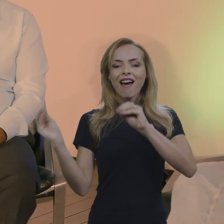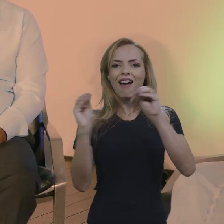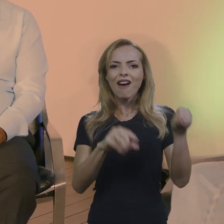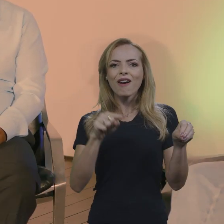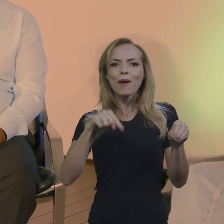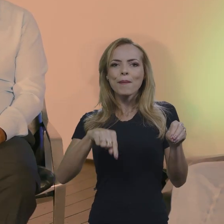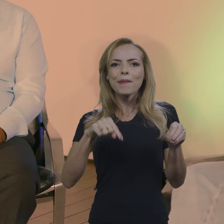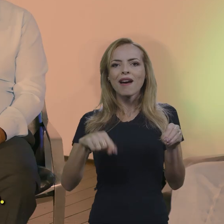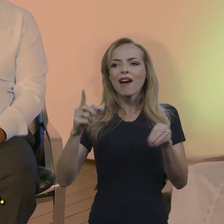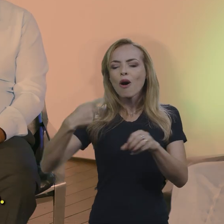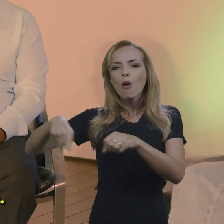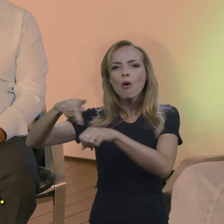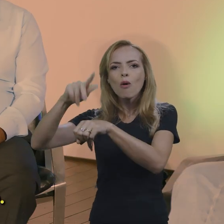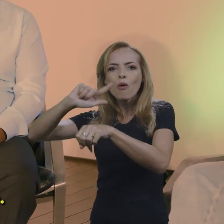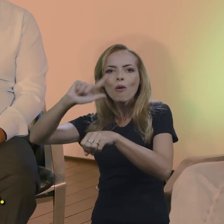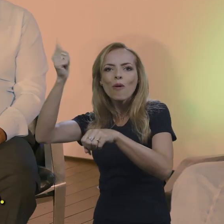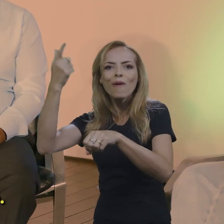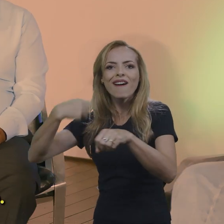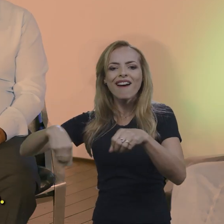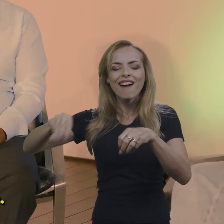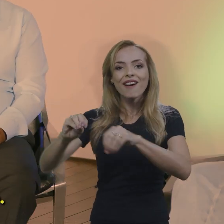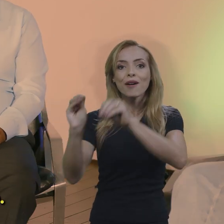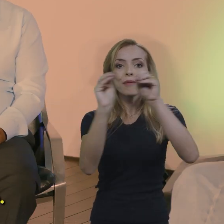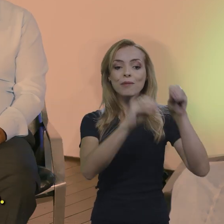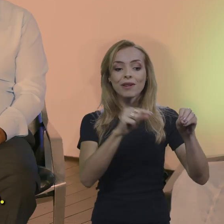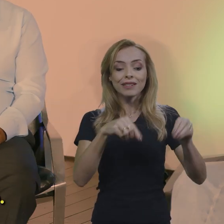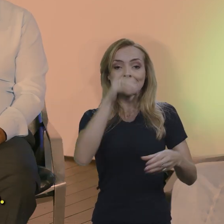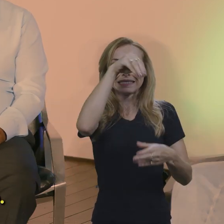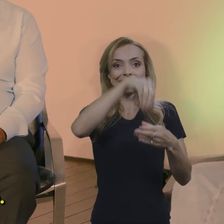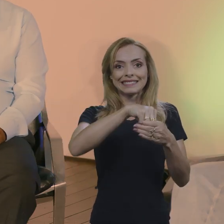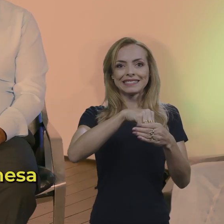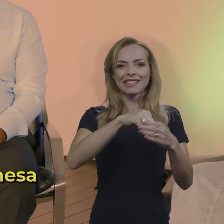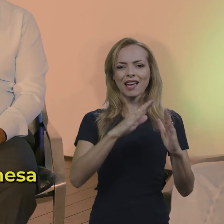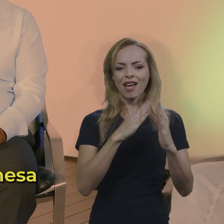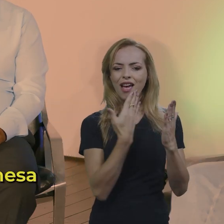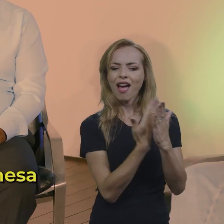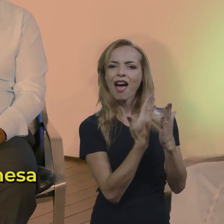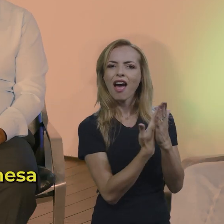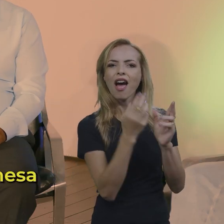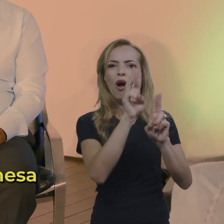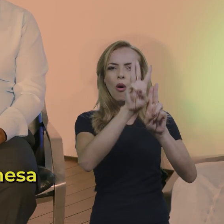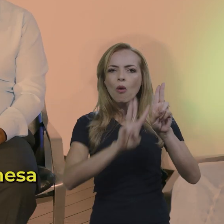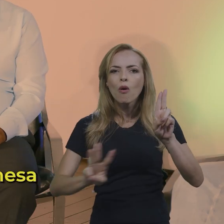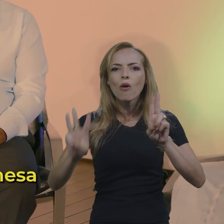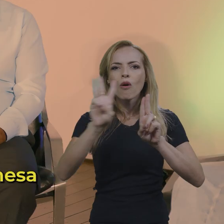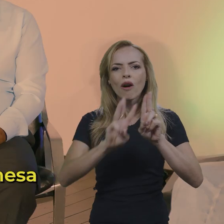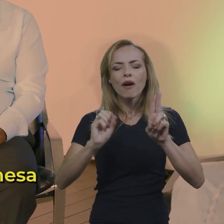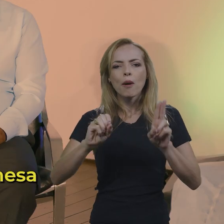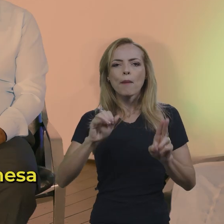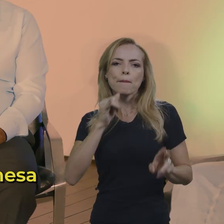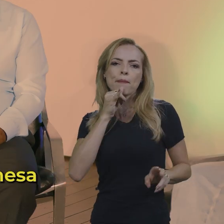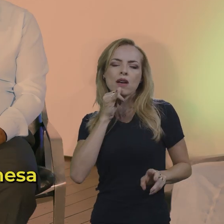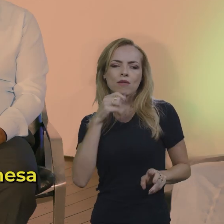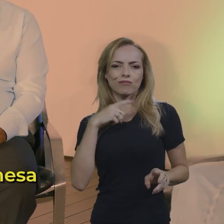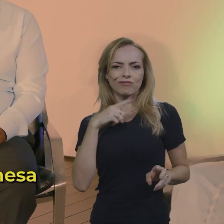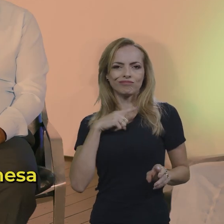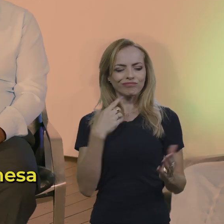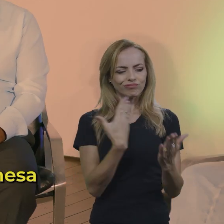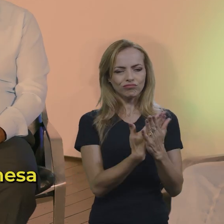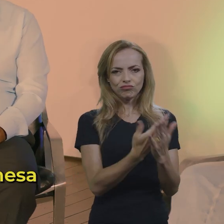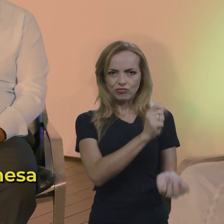estrangeiro para a sala de aula, por exemplo, né? Eu tenho uma estudante que é chinesa,